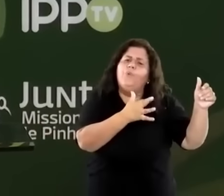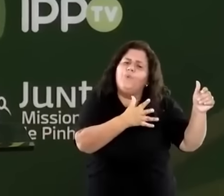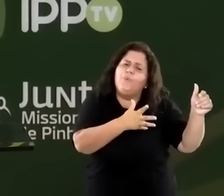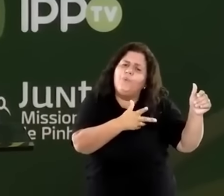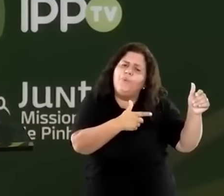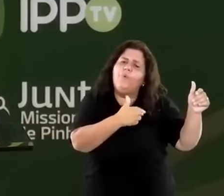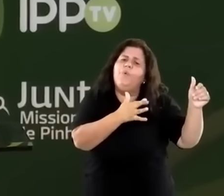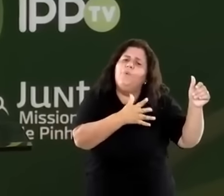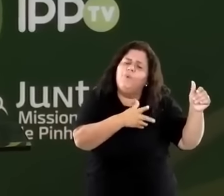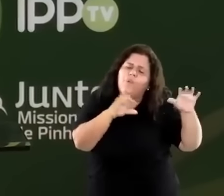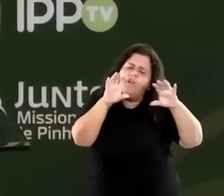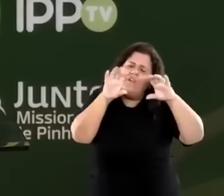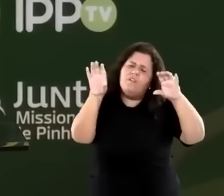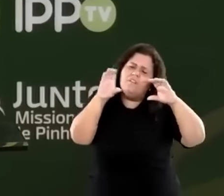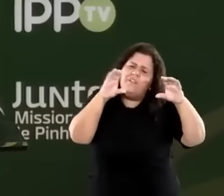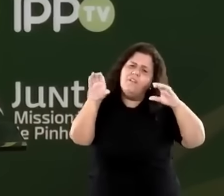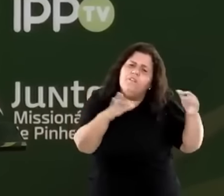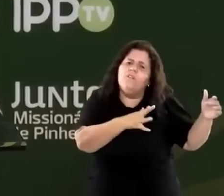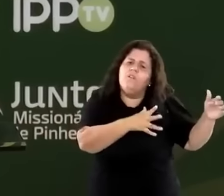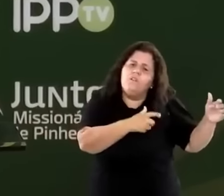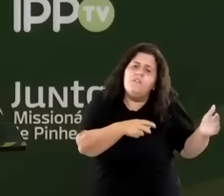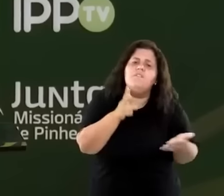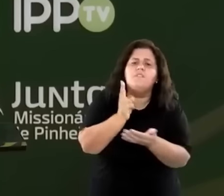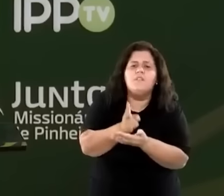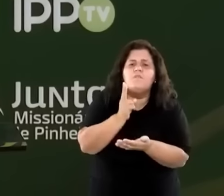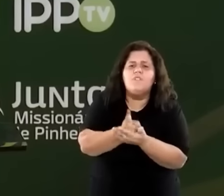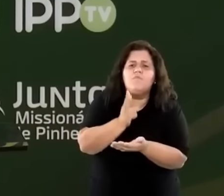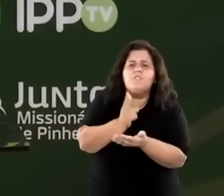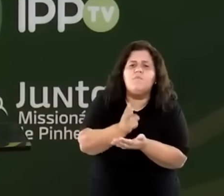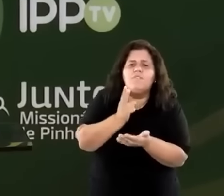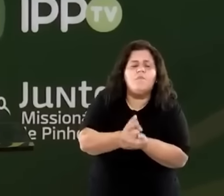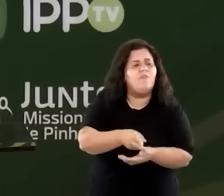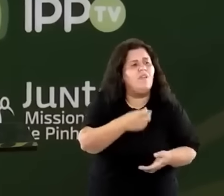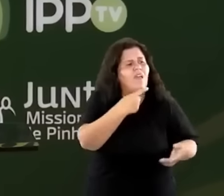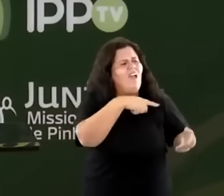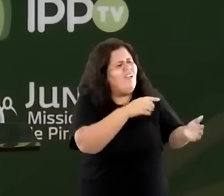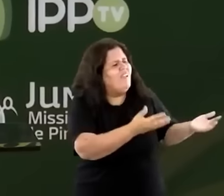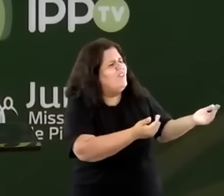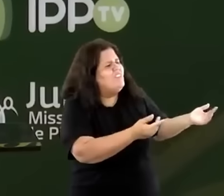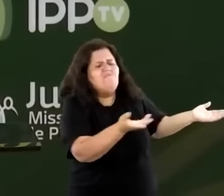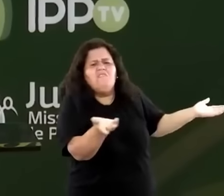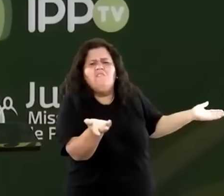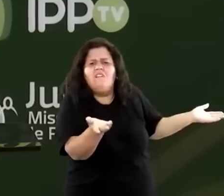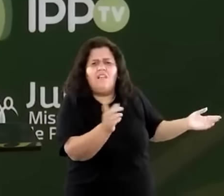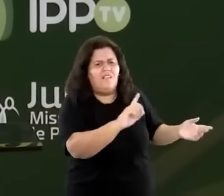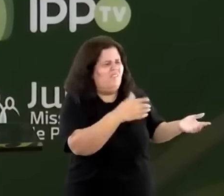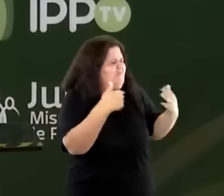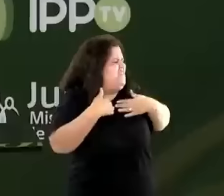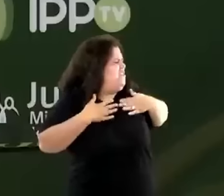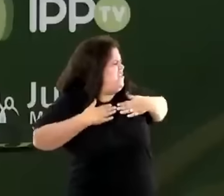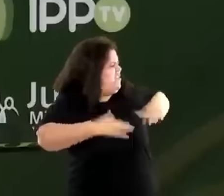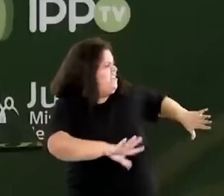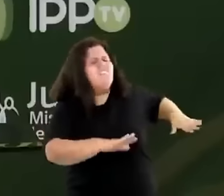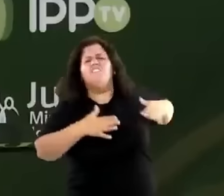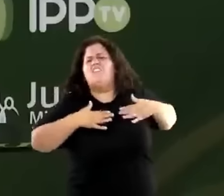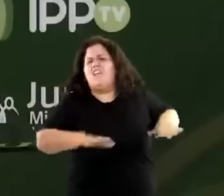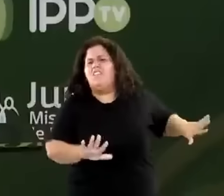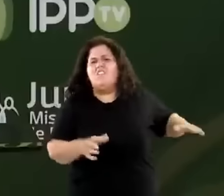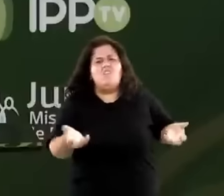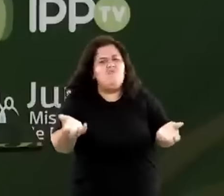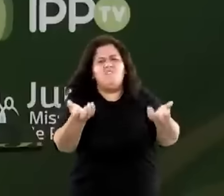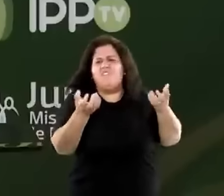cantando cantando cantando cantando ah eu não aguento essa vida inteira não ih tô cansada já só